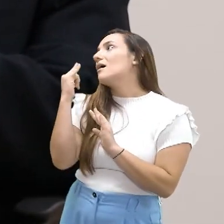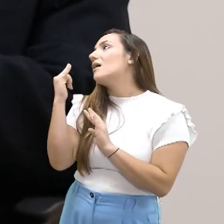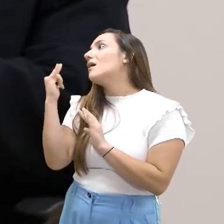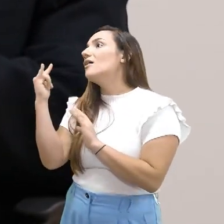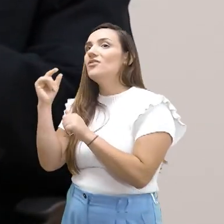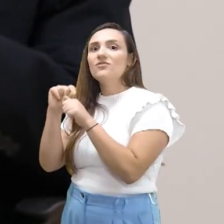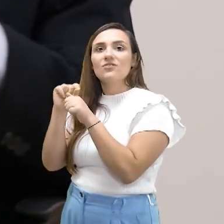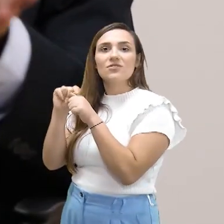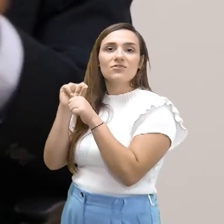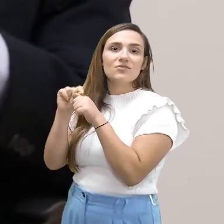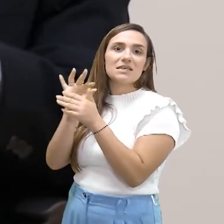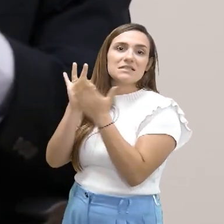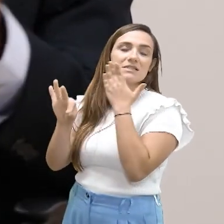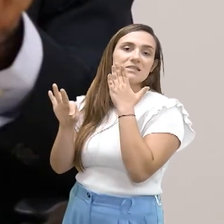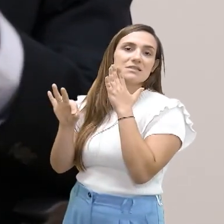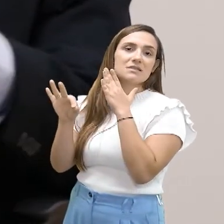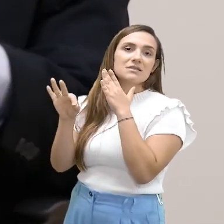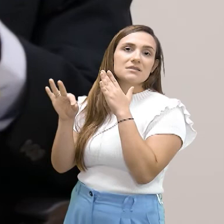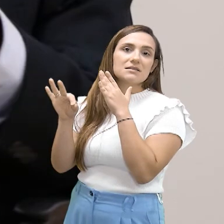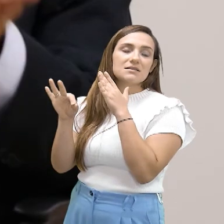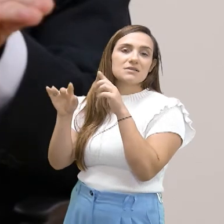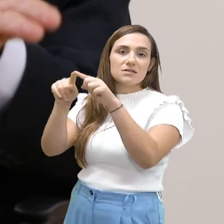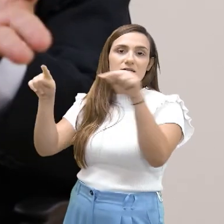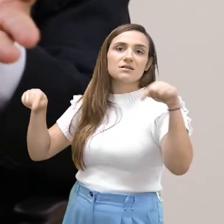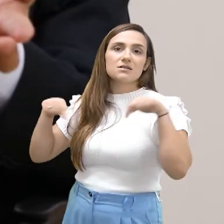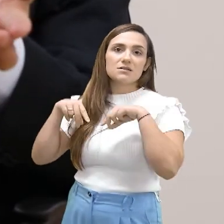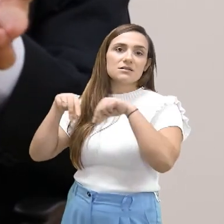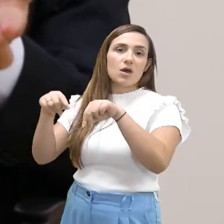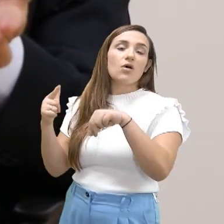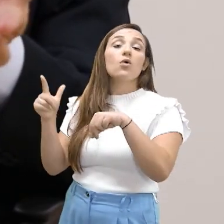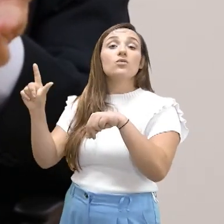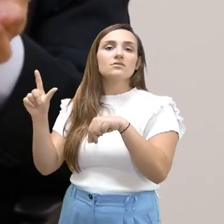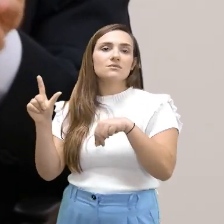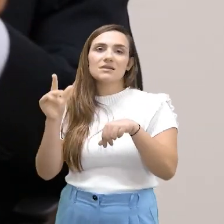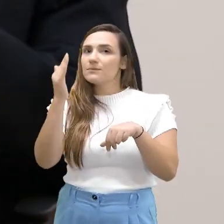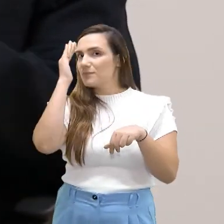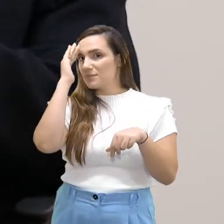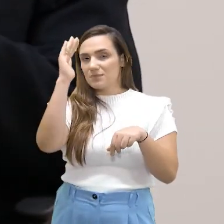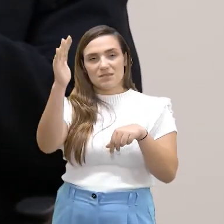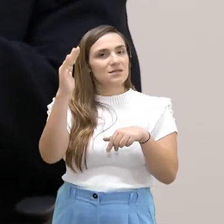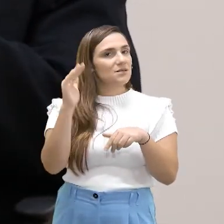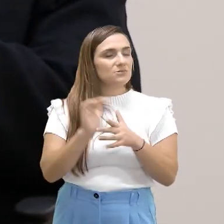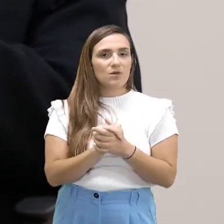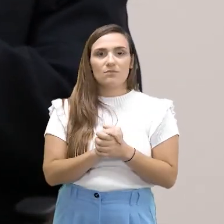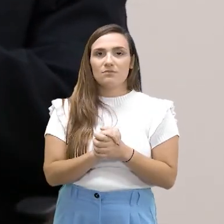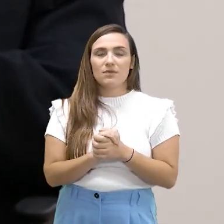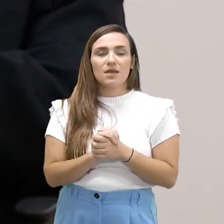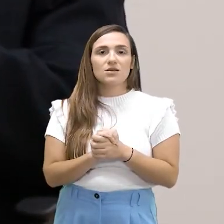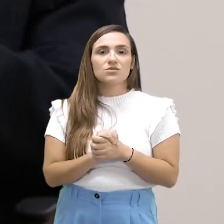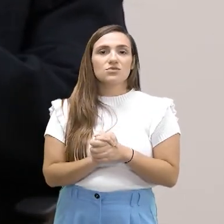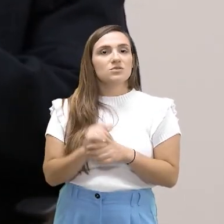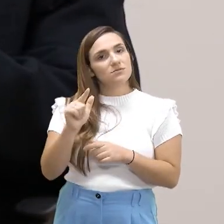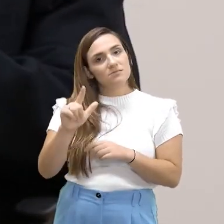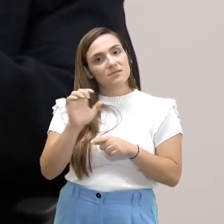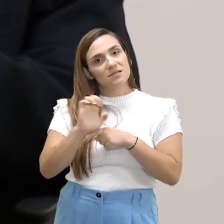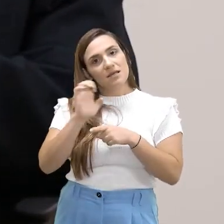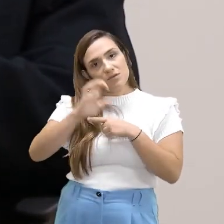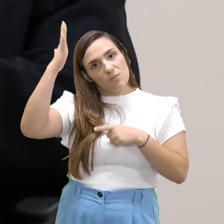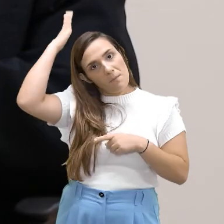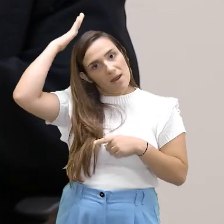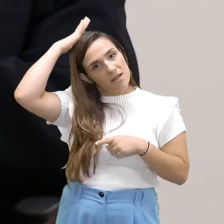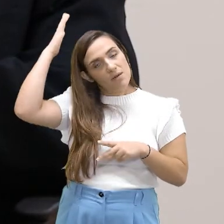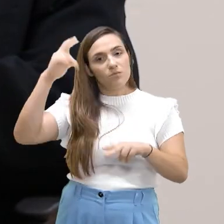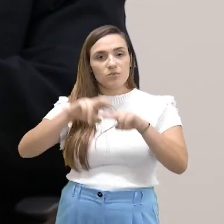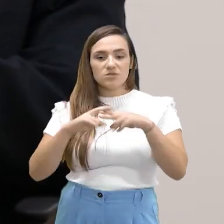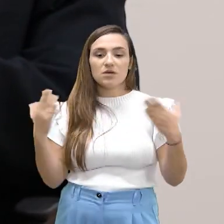E muitos então passaram a fazer escritura fora, escritura principalmente no estado do Paraná. Isto fez com que tivesse um movimento aqui no